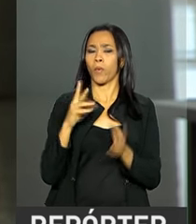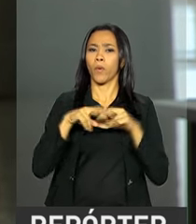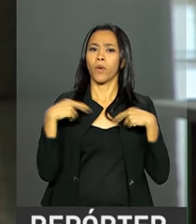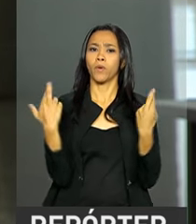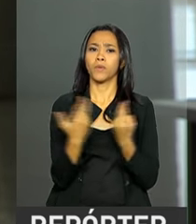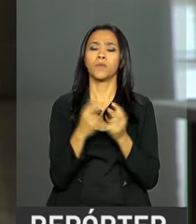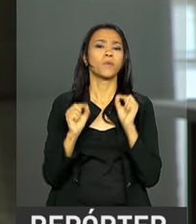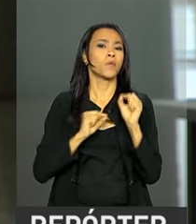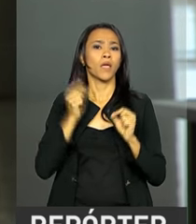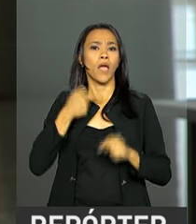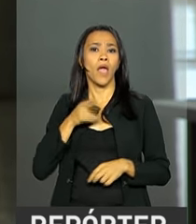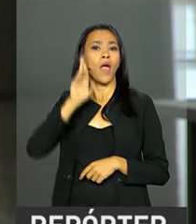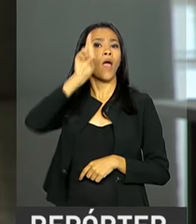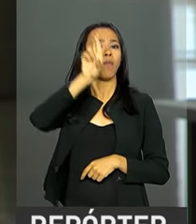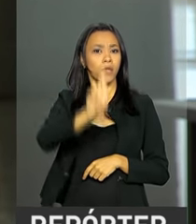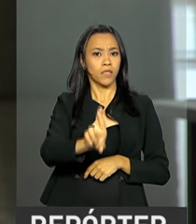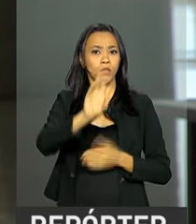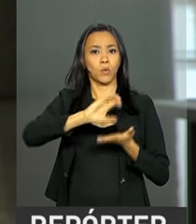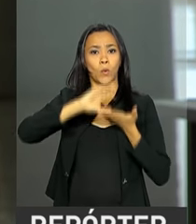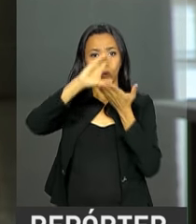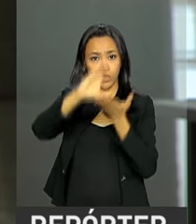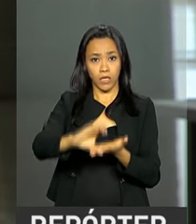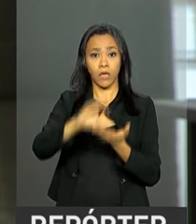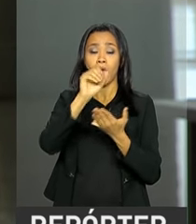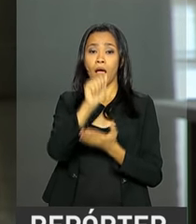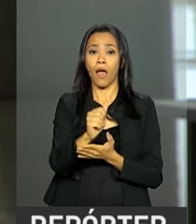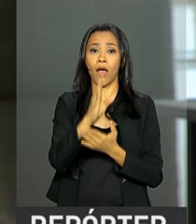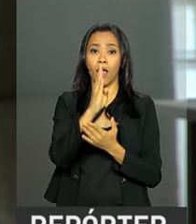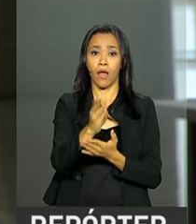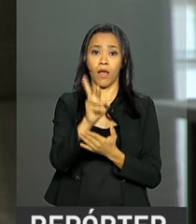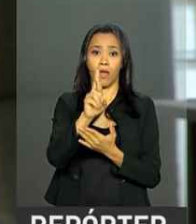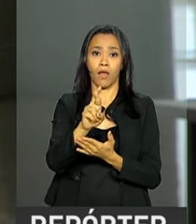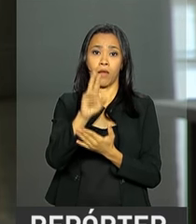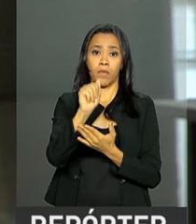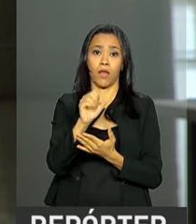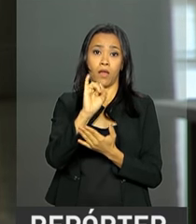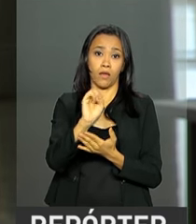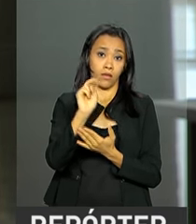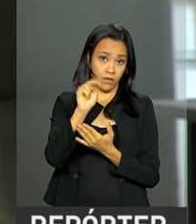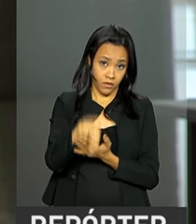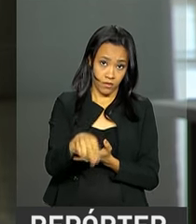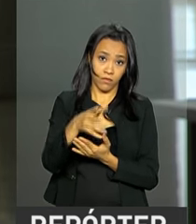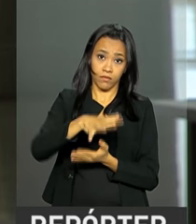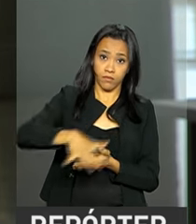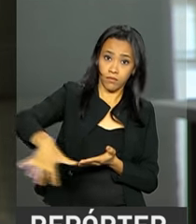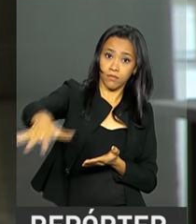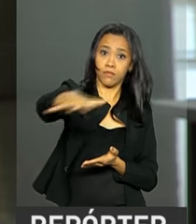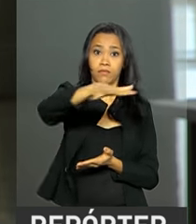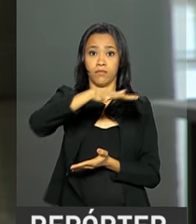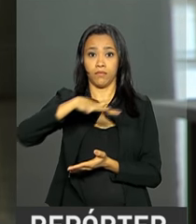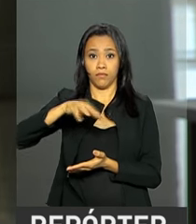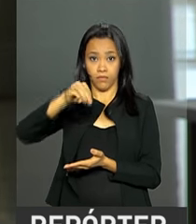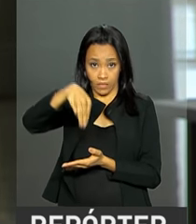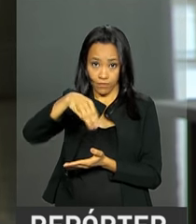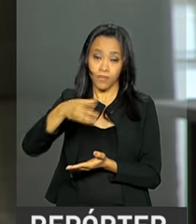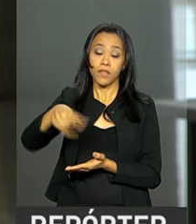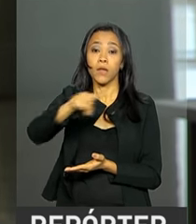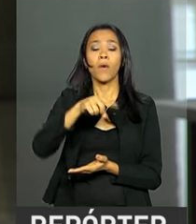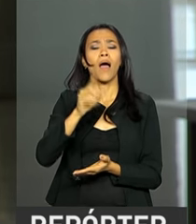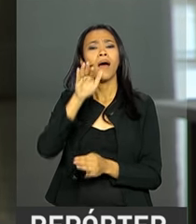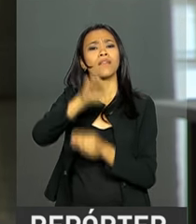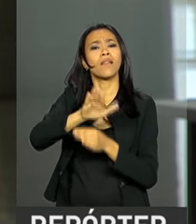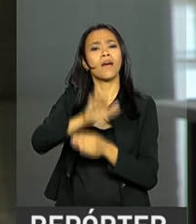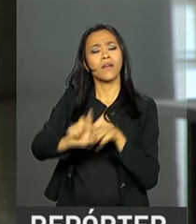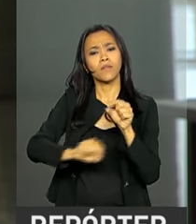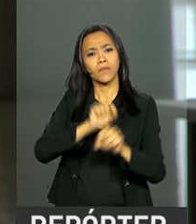pela manhã com representantes do conselho da Abraim, que é a Associação Brasileira de Incorporadoras Imobiliárias. E na parte da